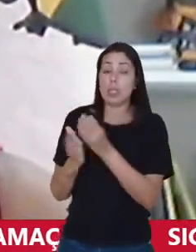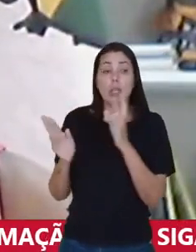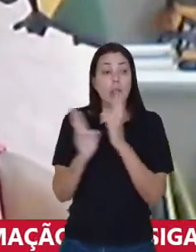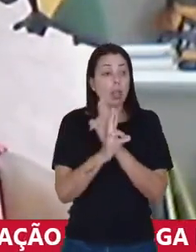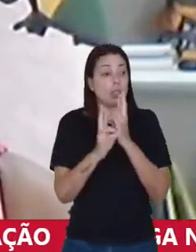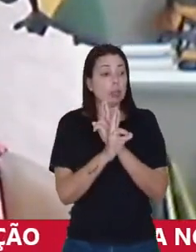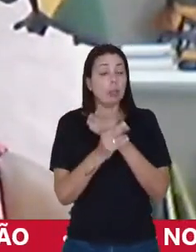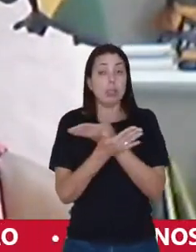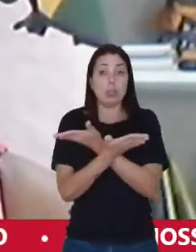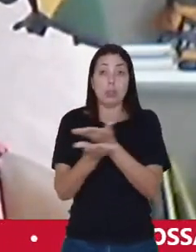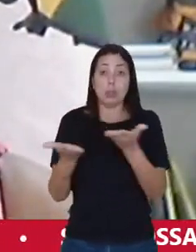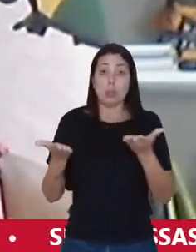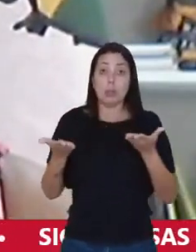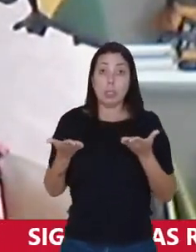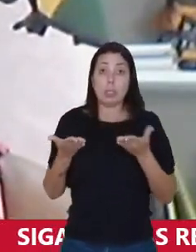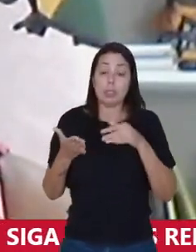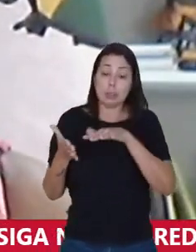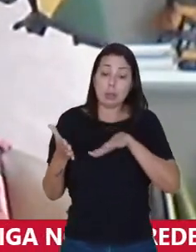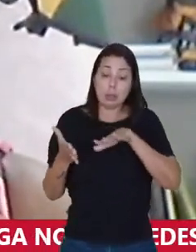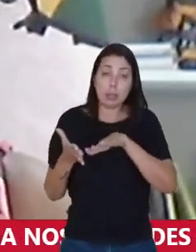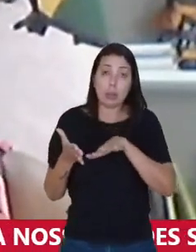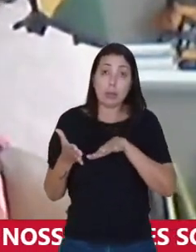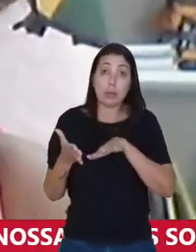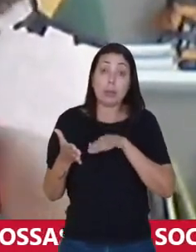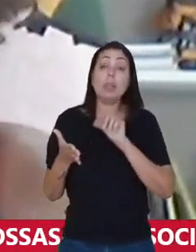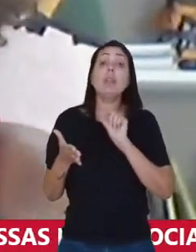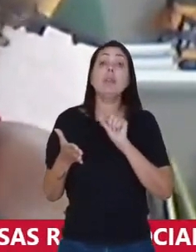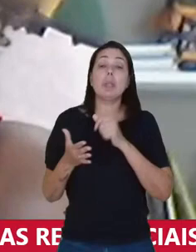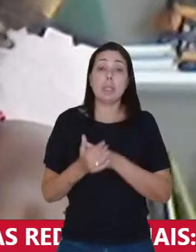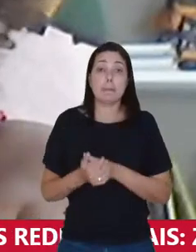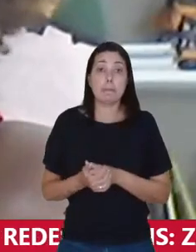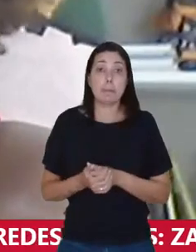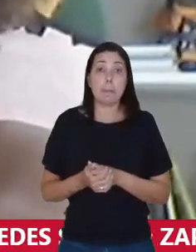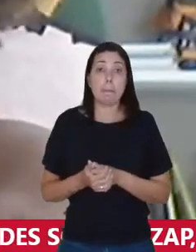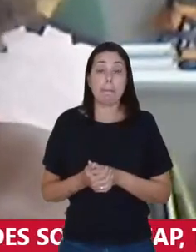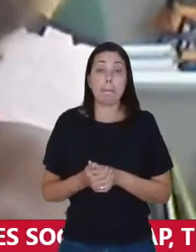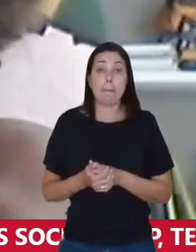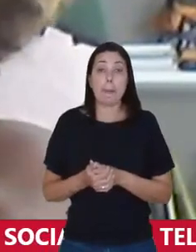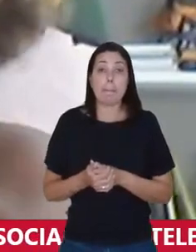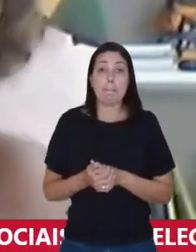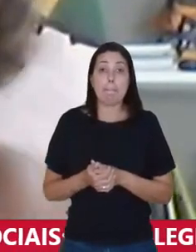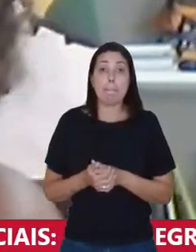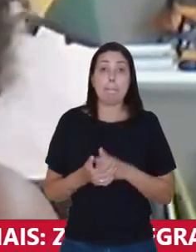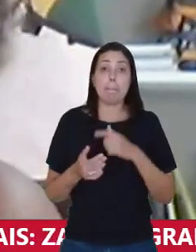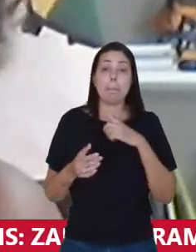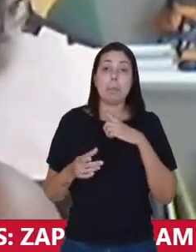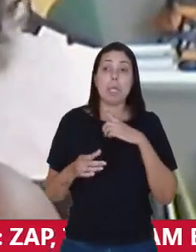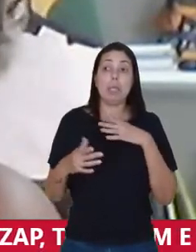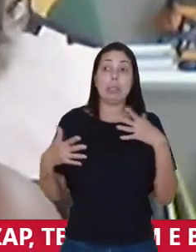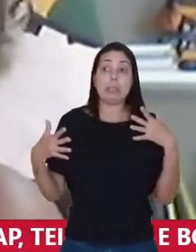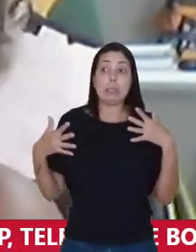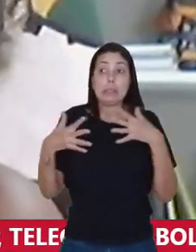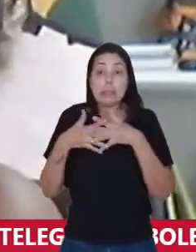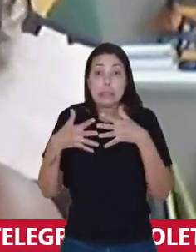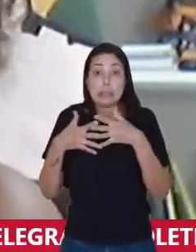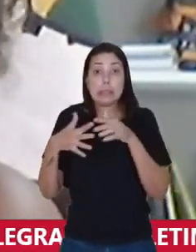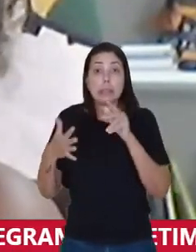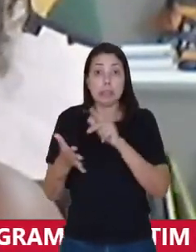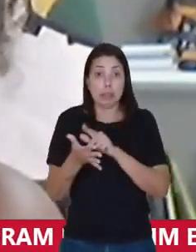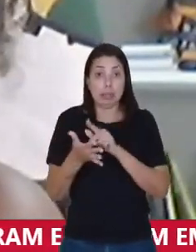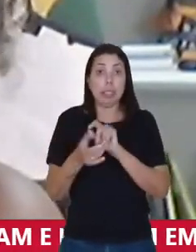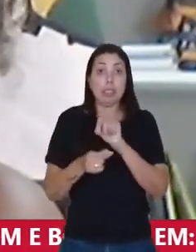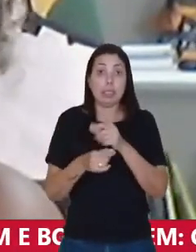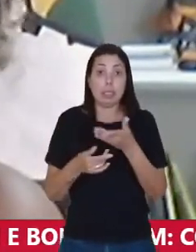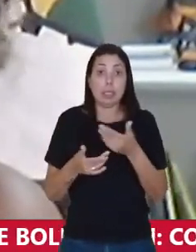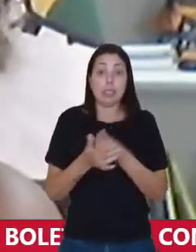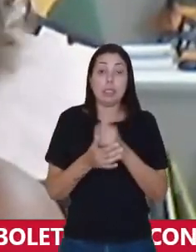relacionam com esses territórios. E aí há um confronto, na verdade,